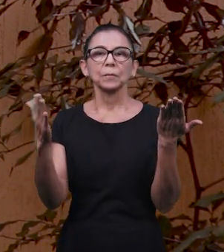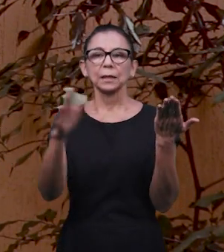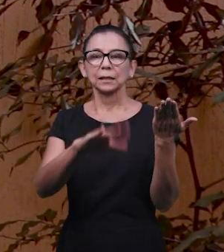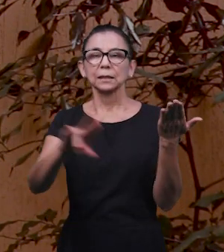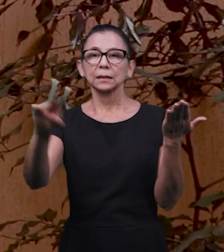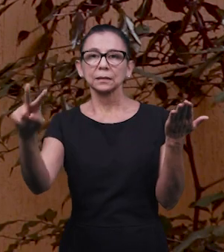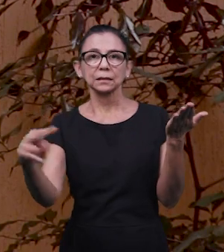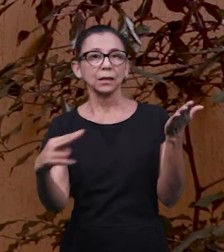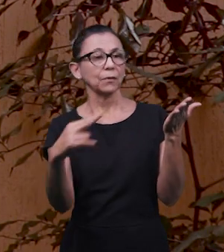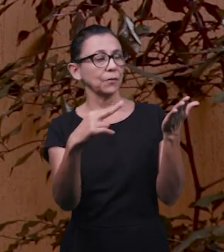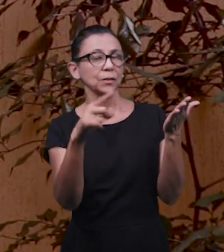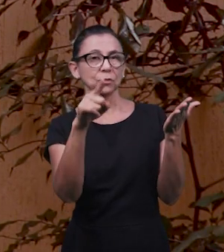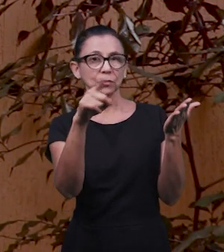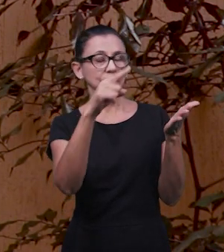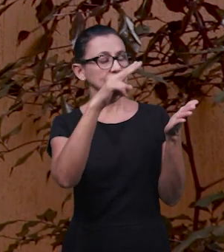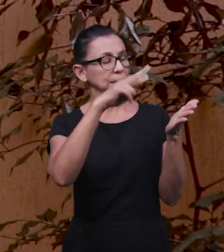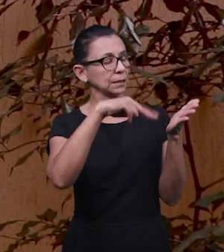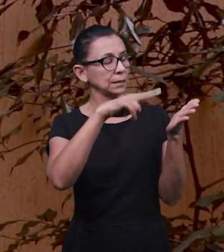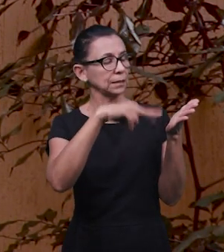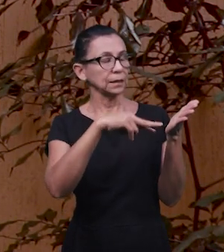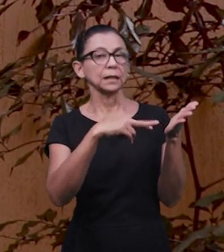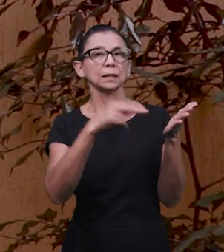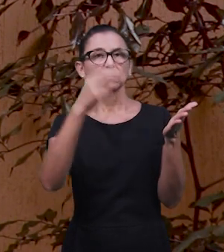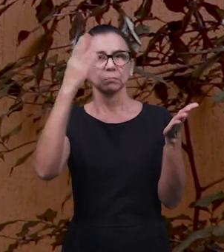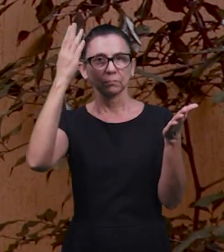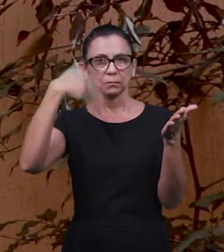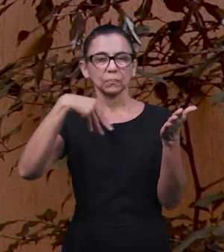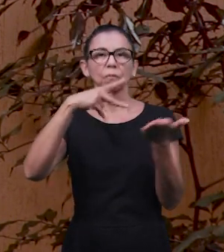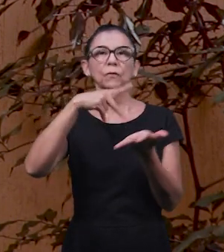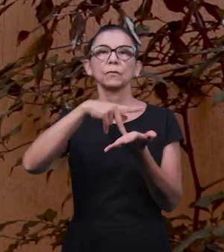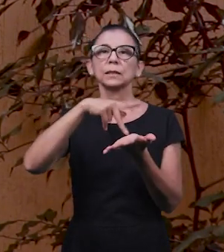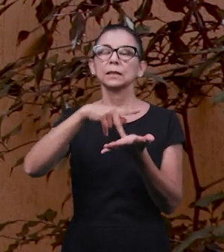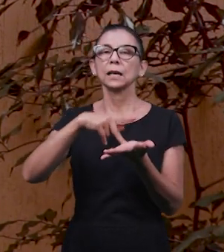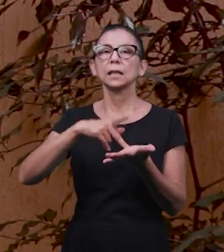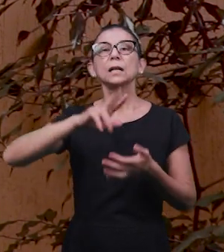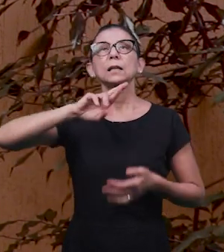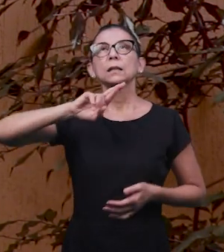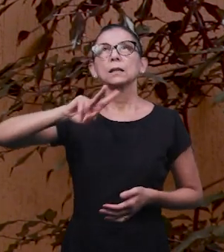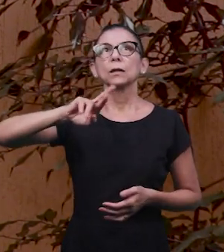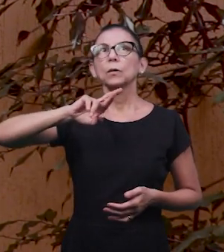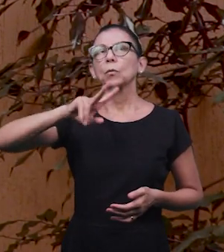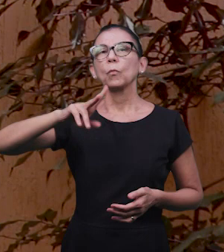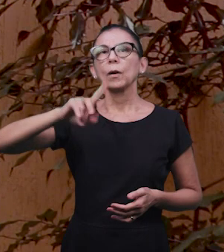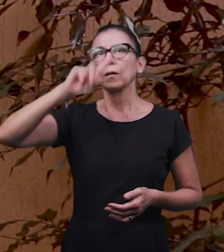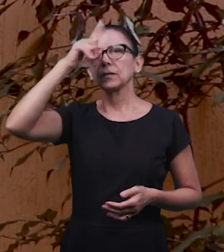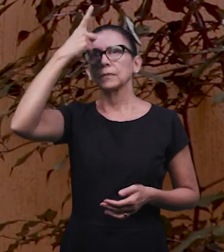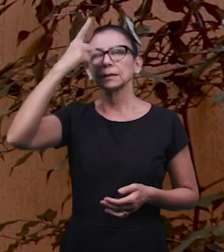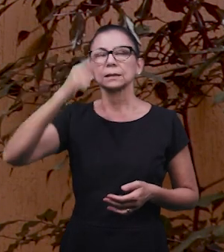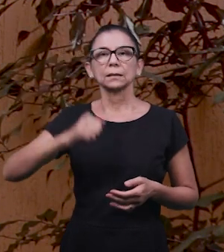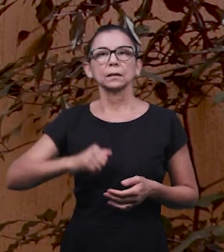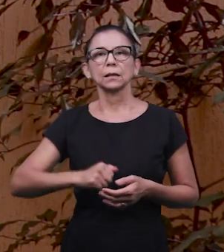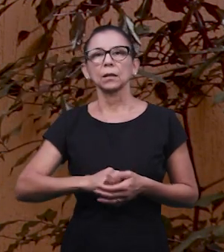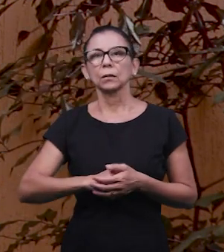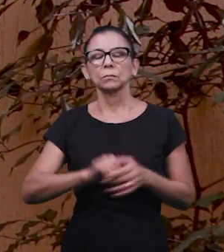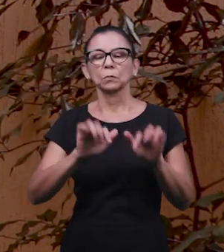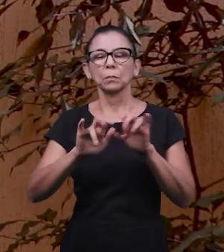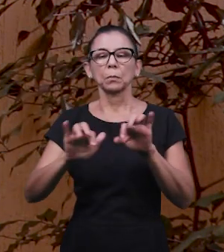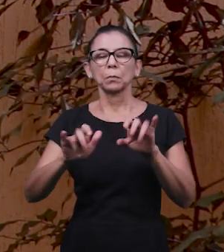com o texto, mas sim colocamos esse slide com a referência, porque é muito importante que vocês usem a